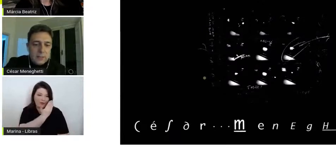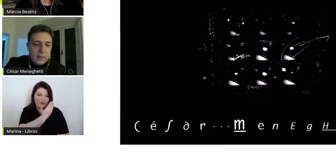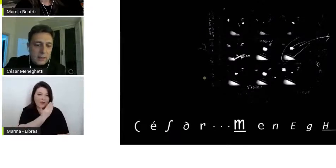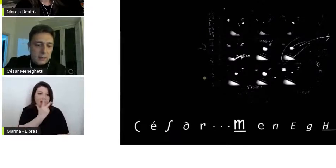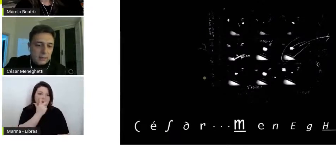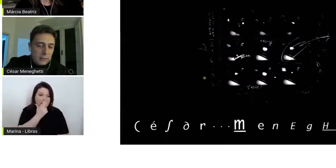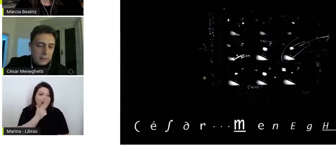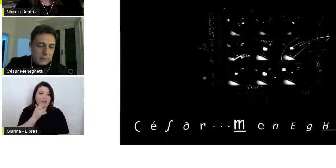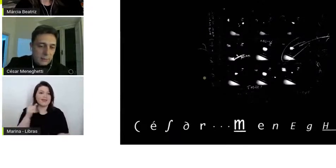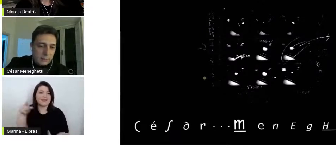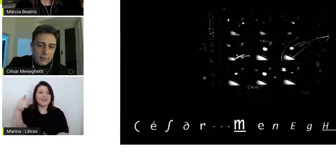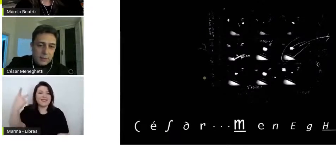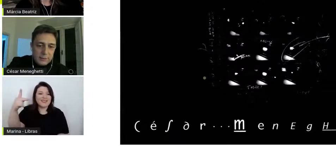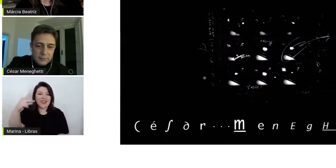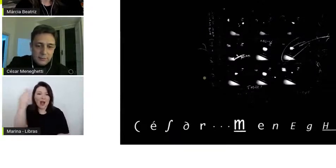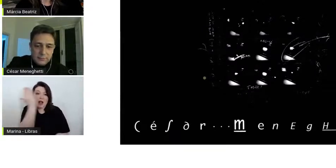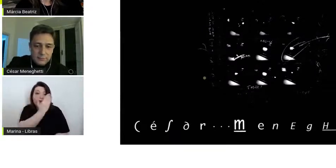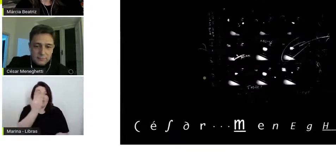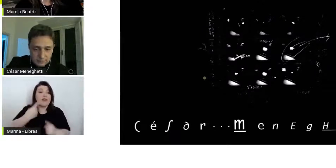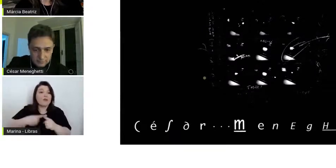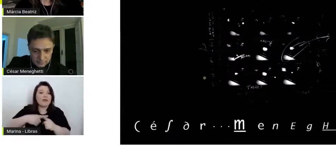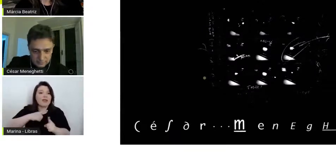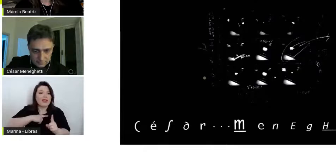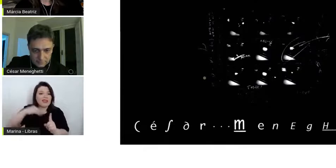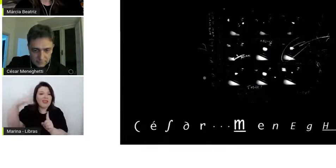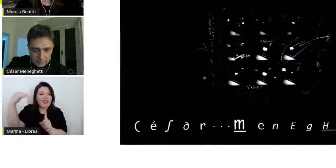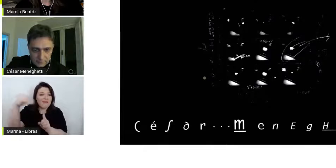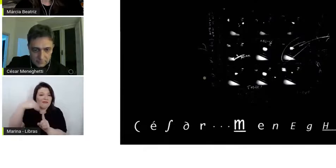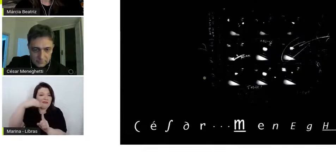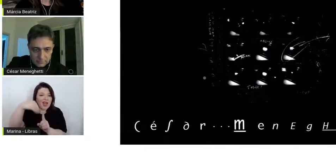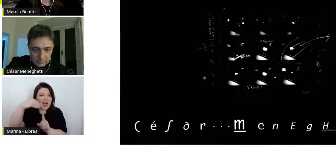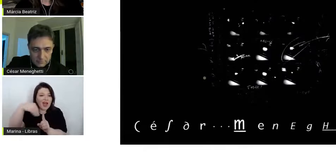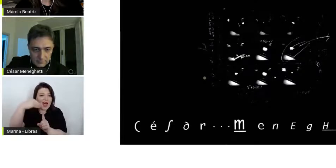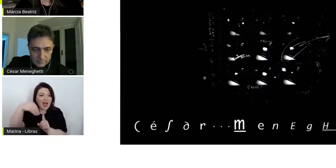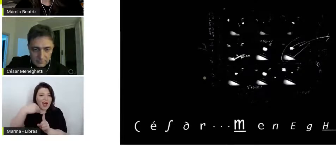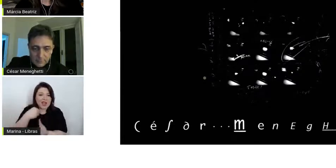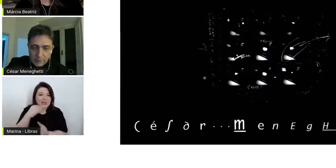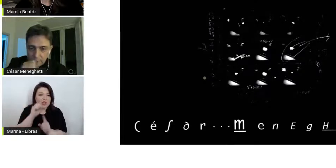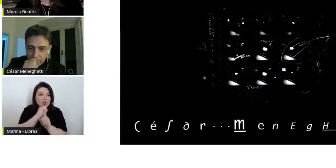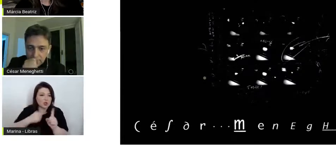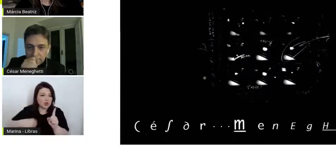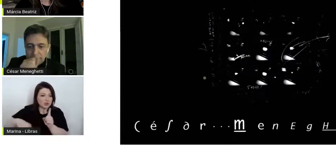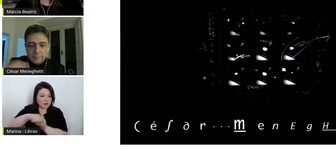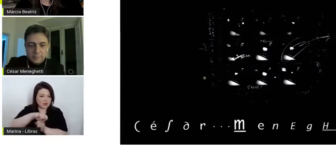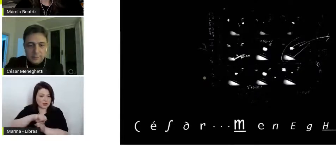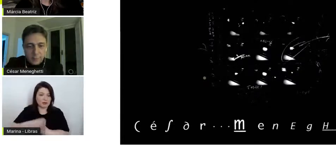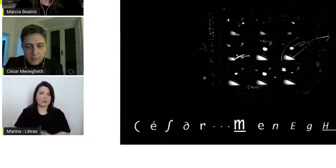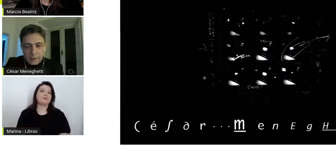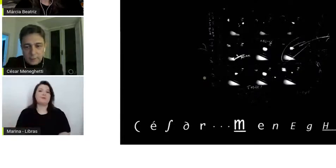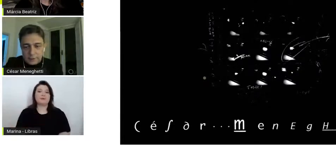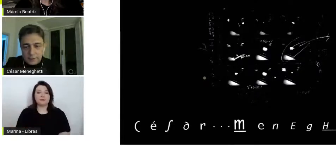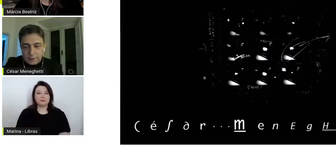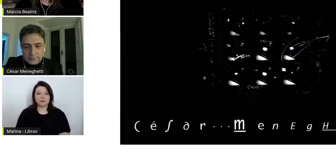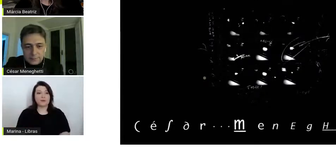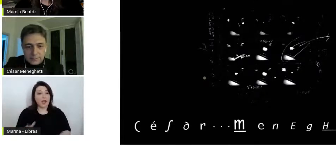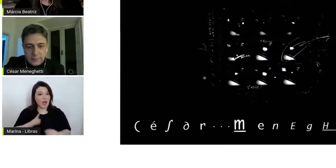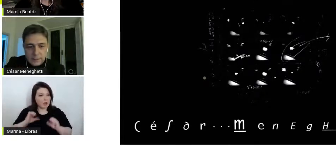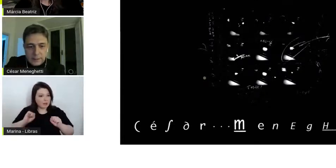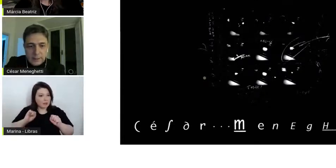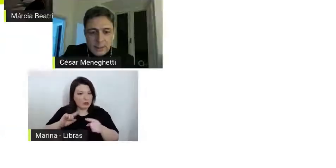fragilidade social e muito mais. Podemos ir para o K-Lab? Podemos,